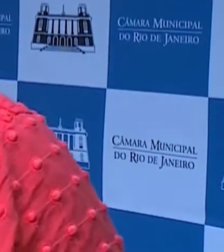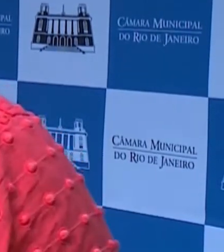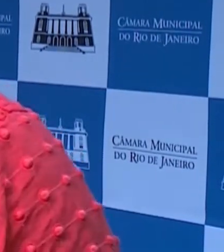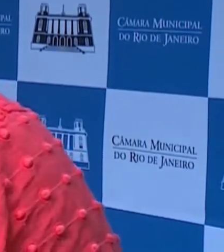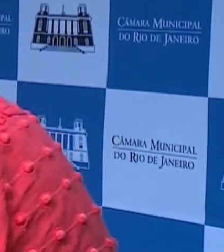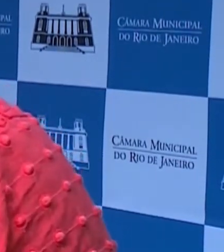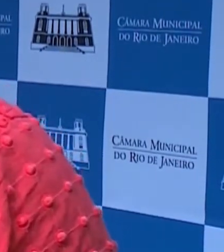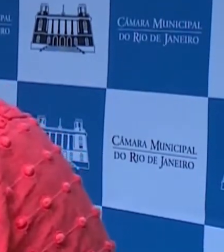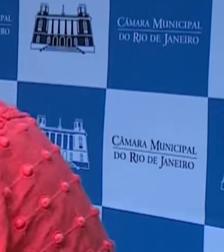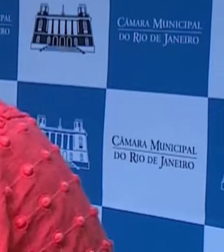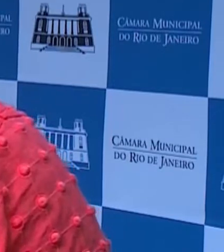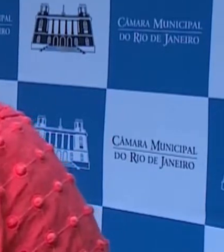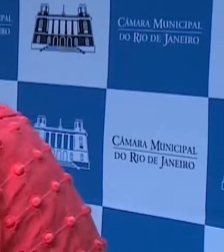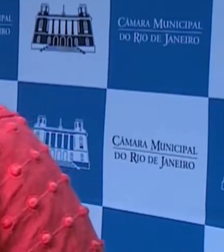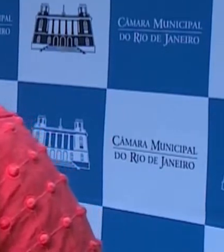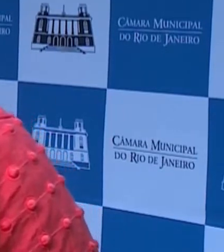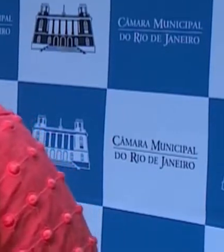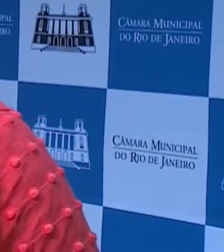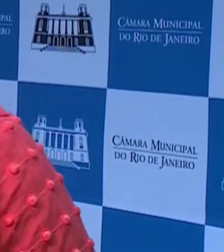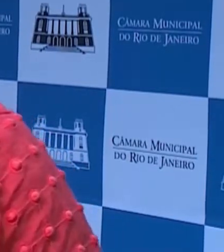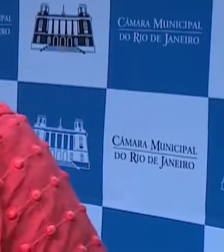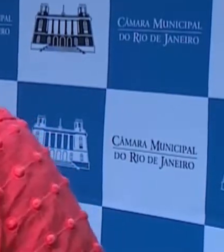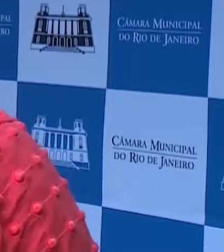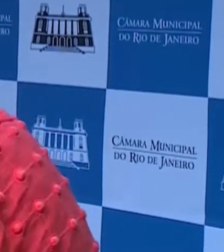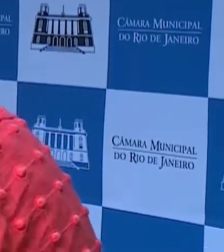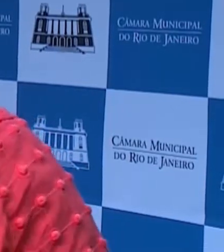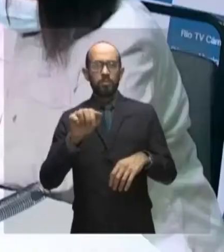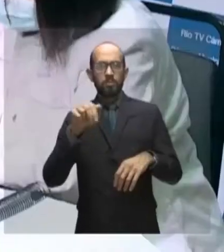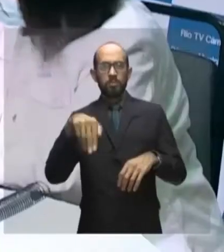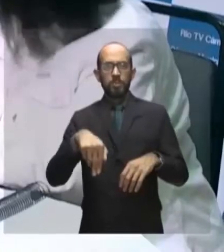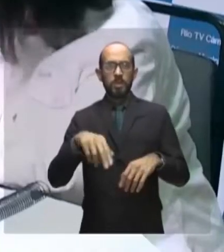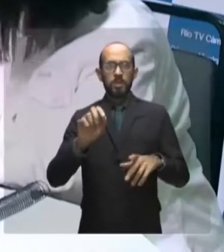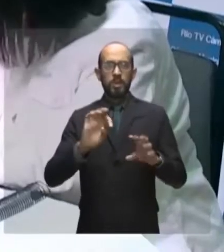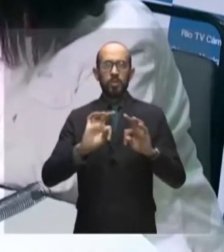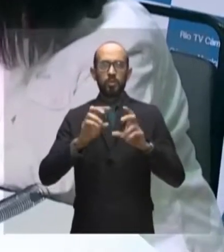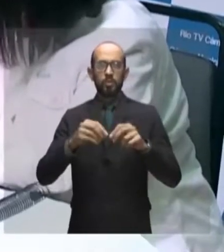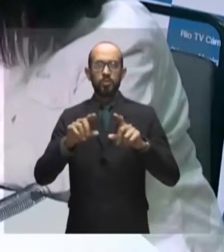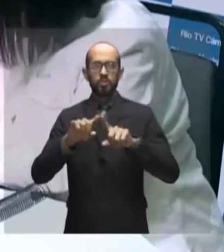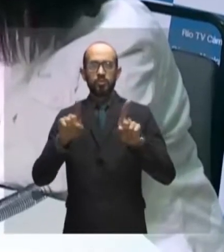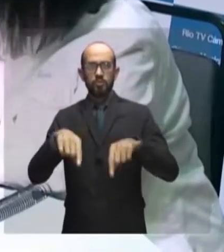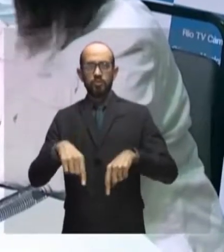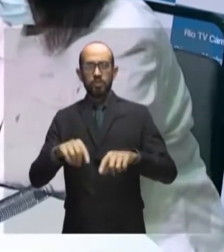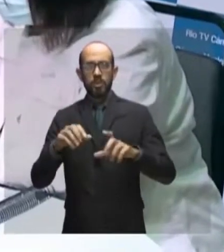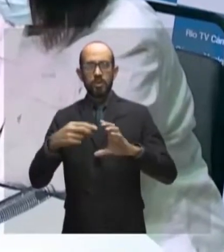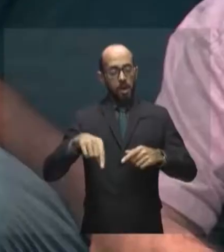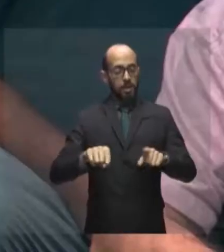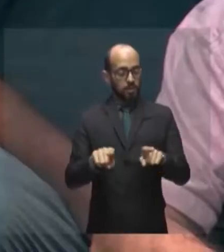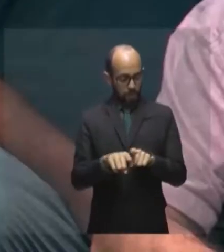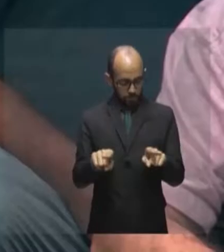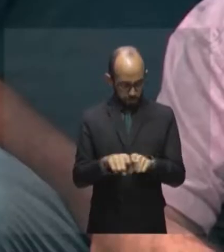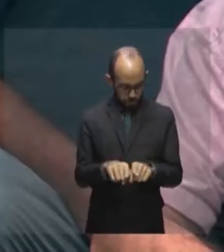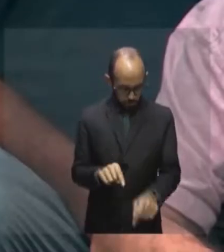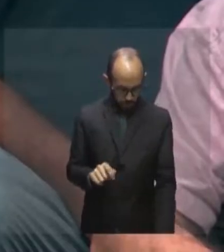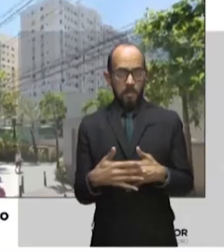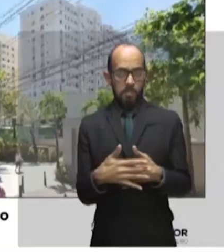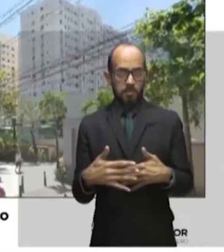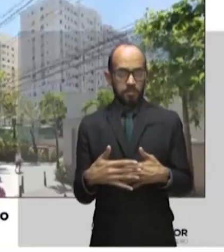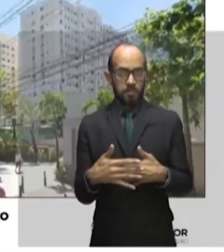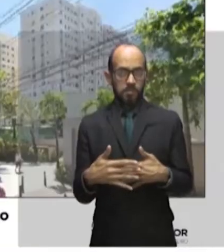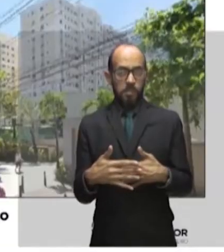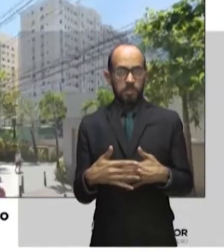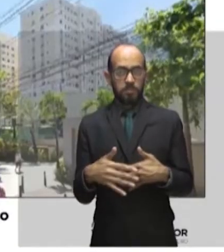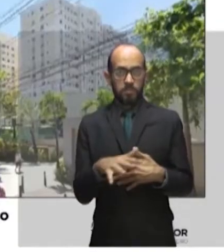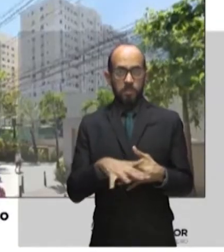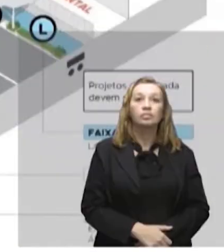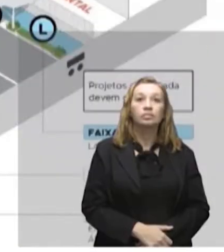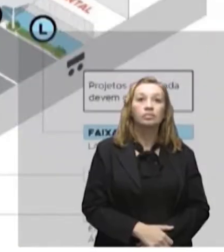Fundo Municipal de Habitação de Interesse Social, quanto das unidades. Eles mostraram preocupação também com a segurança, com o